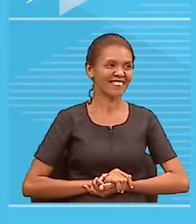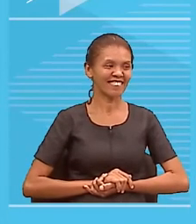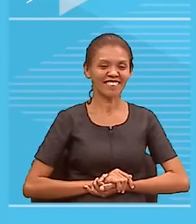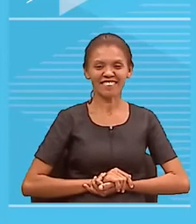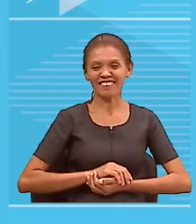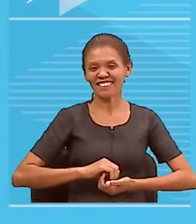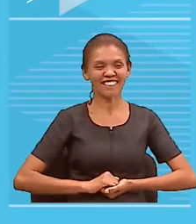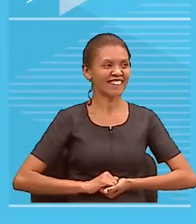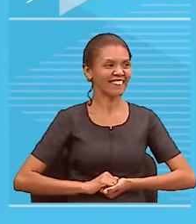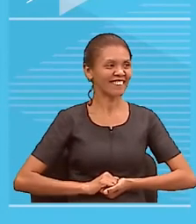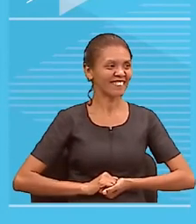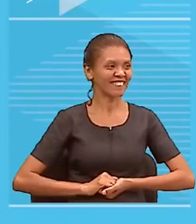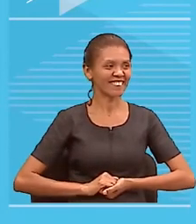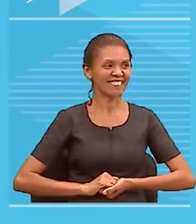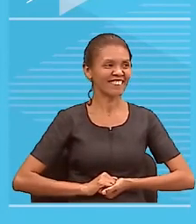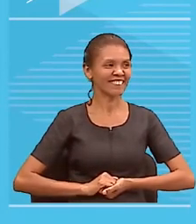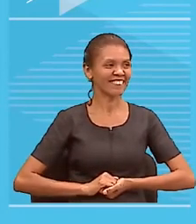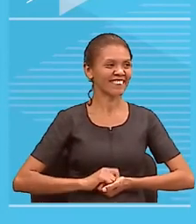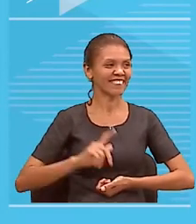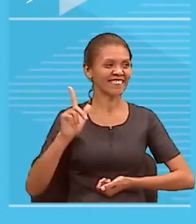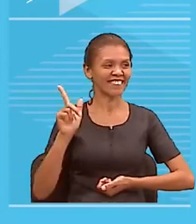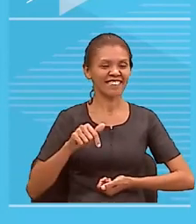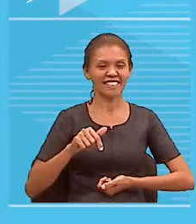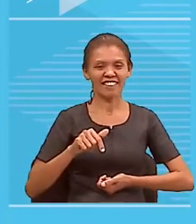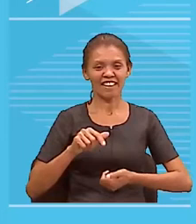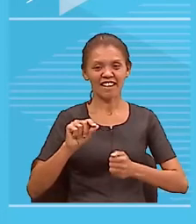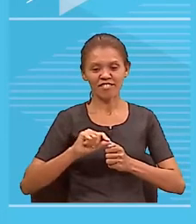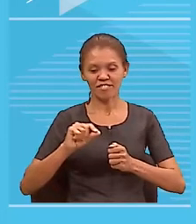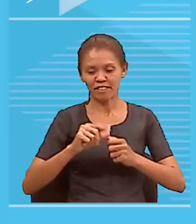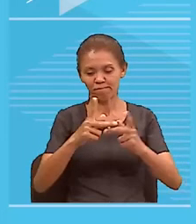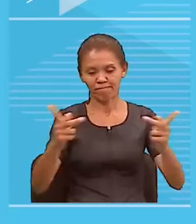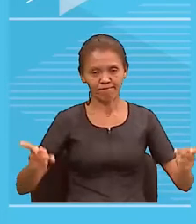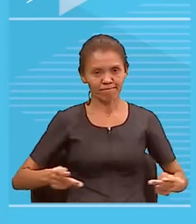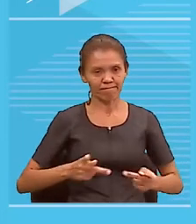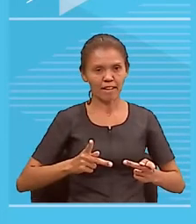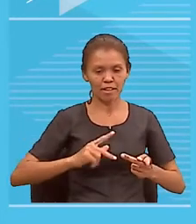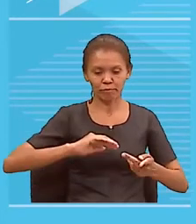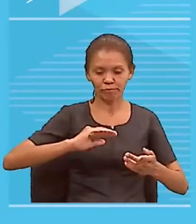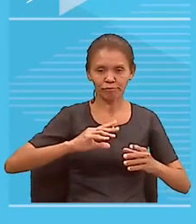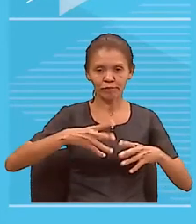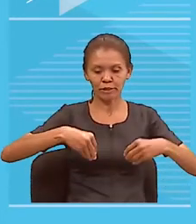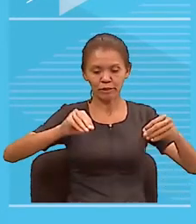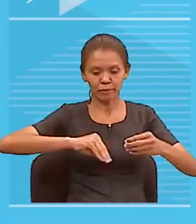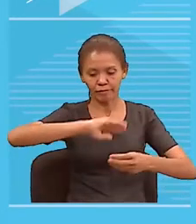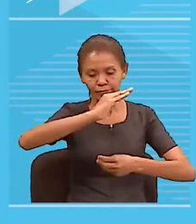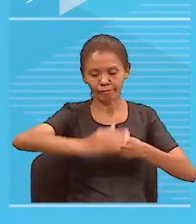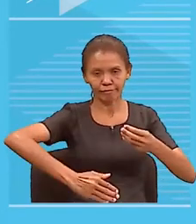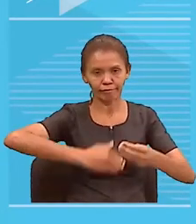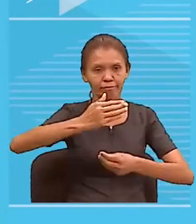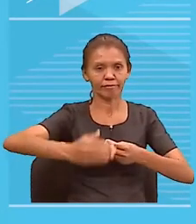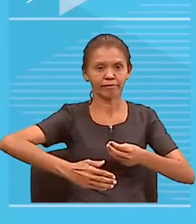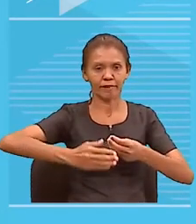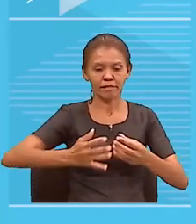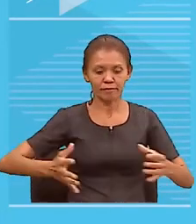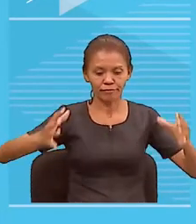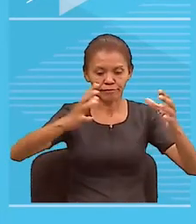cuscuz no prato é a massa normal a diferença você bota no prato enrolam um pano de prato por cima coloca na panela com